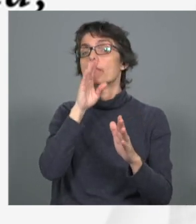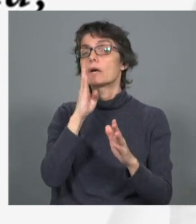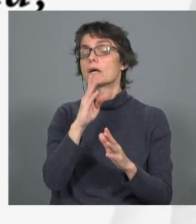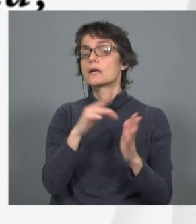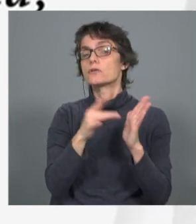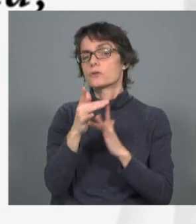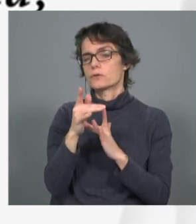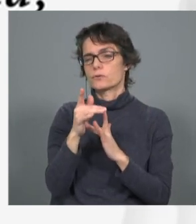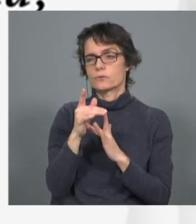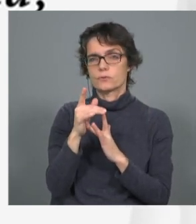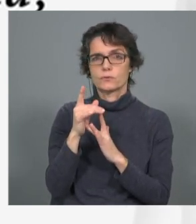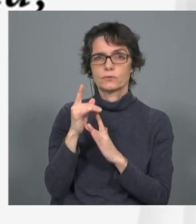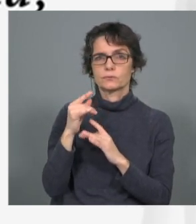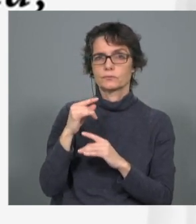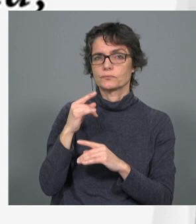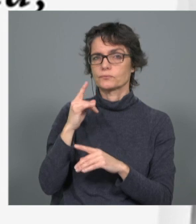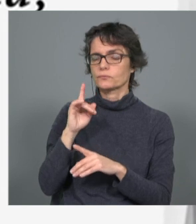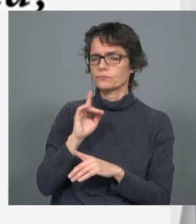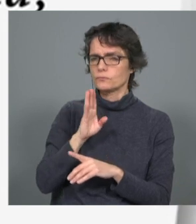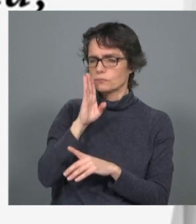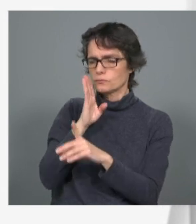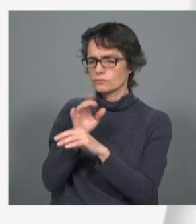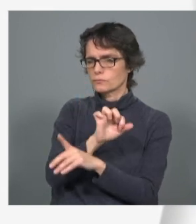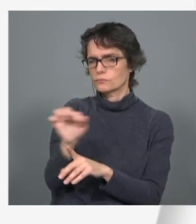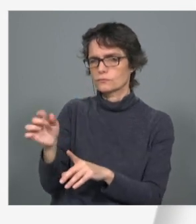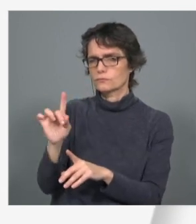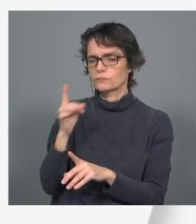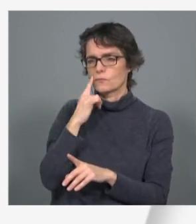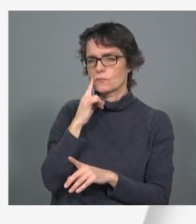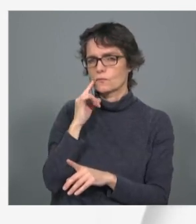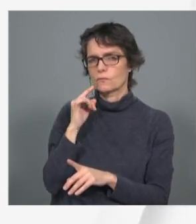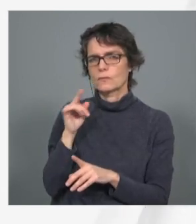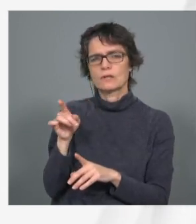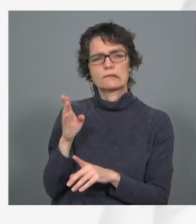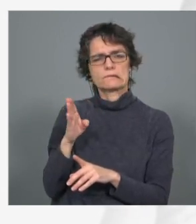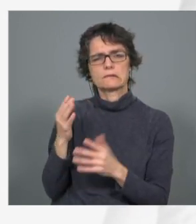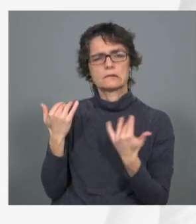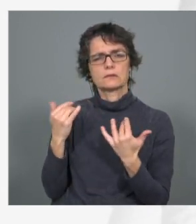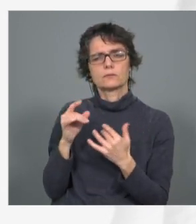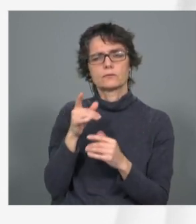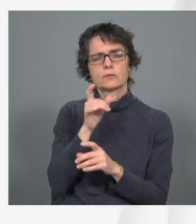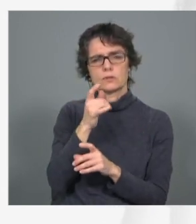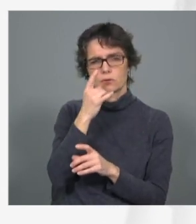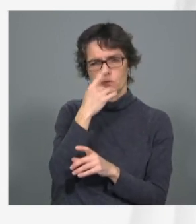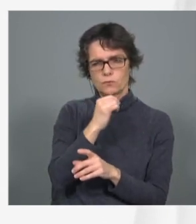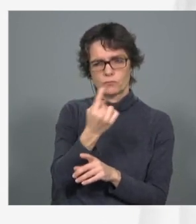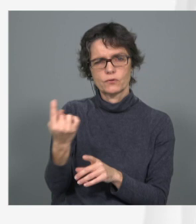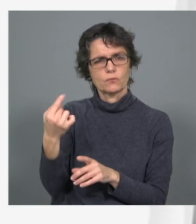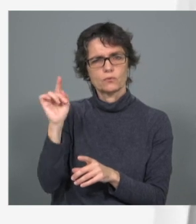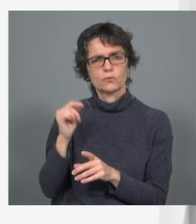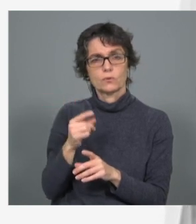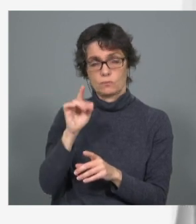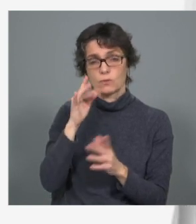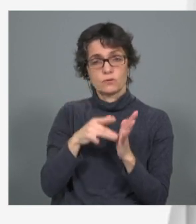os conhecia a todos e não precisava que lhe dessem informações sobre ninguém. Ele bem